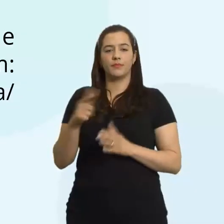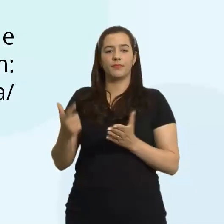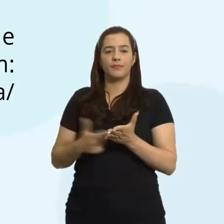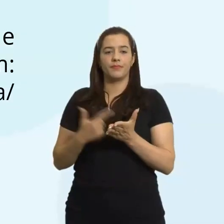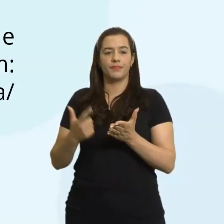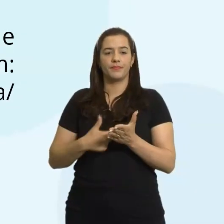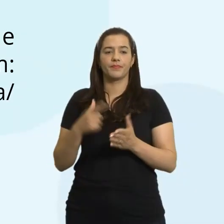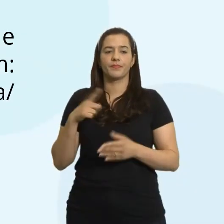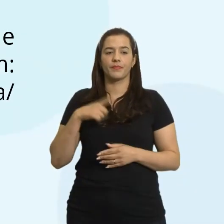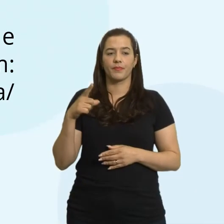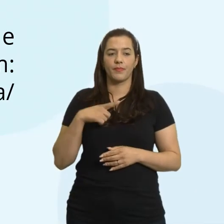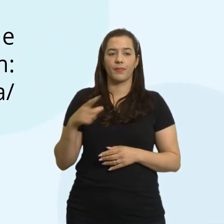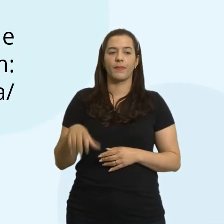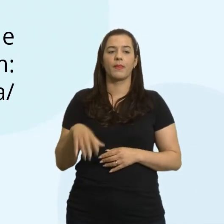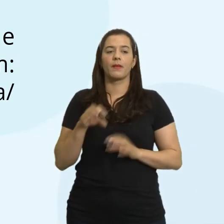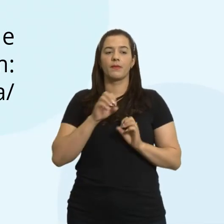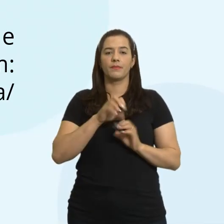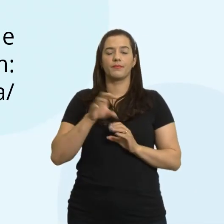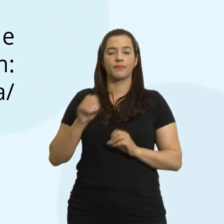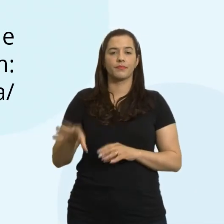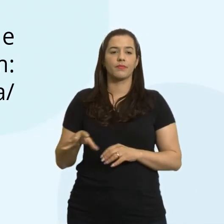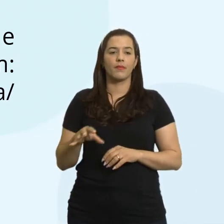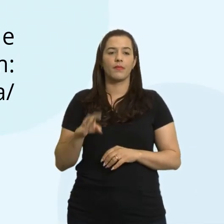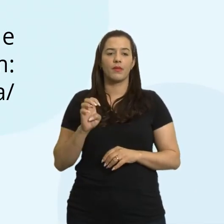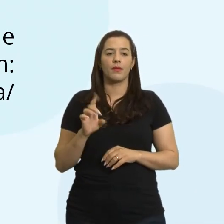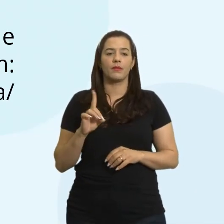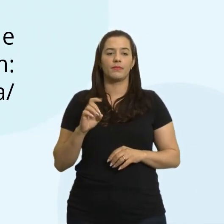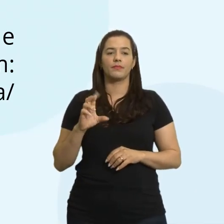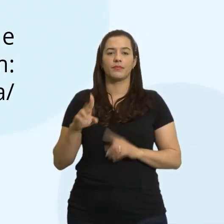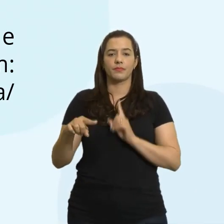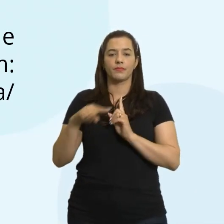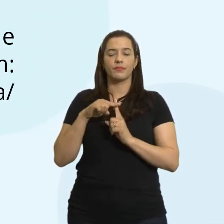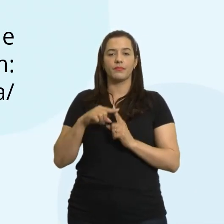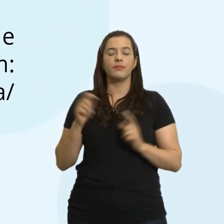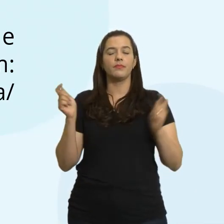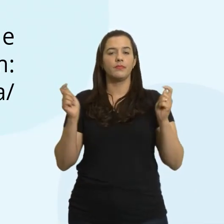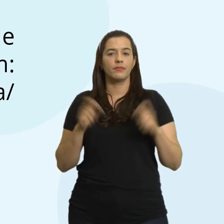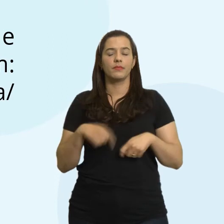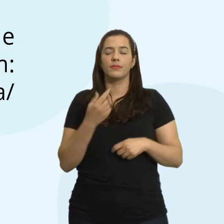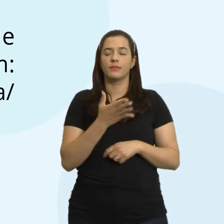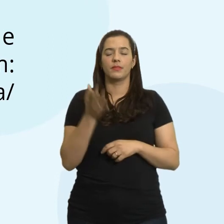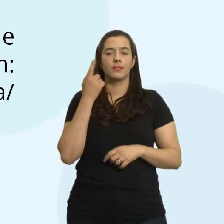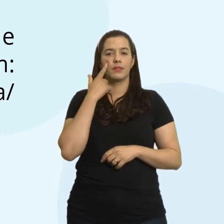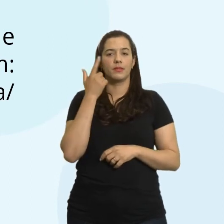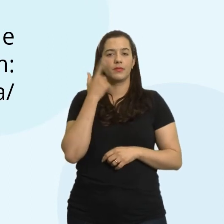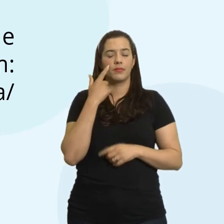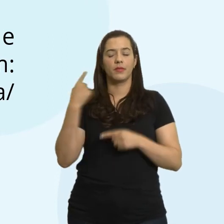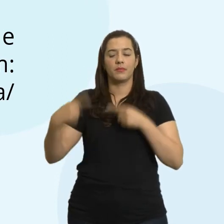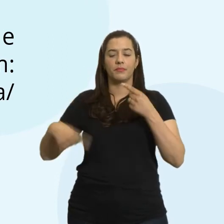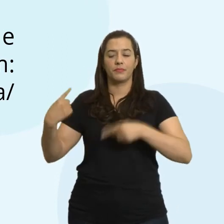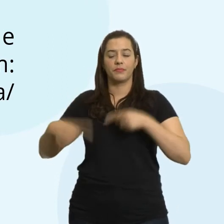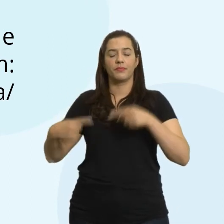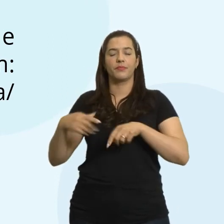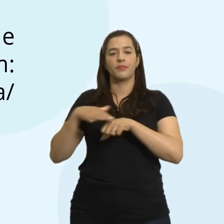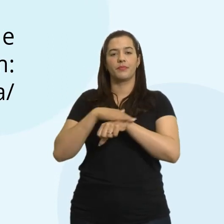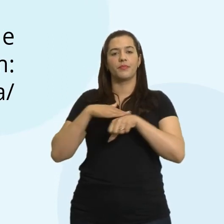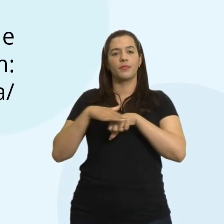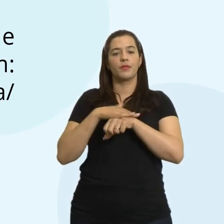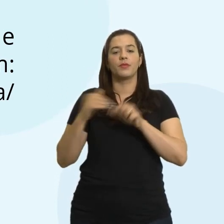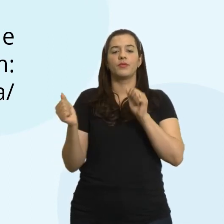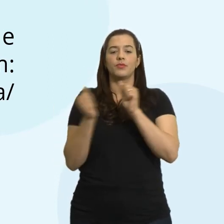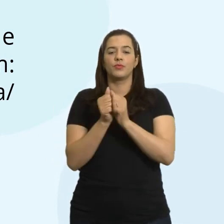no site do Educa Mais e vocês podem procurá-lo, né? Vale a pena fazer um debate sobre ele com os